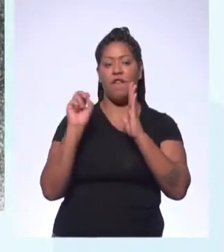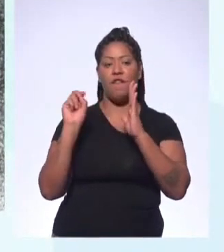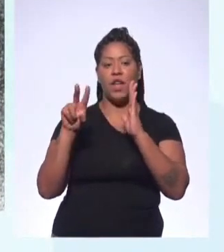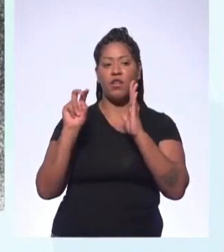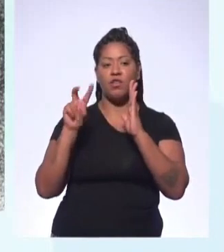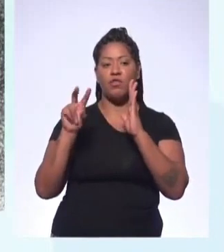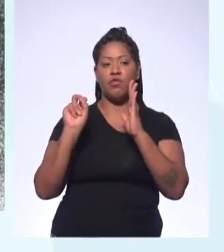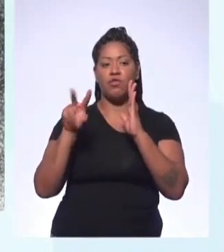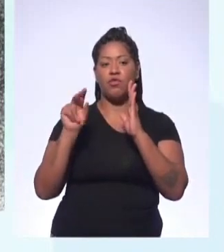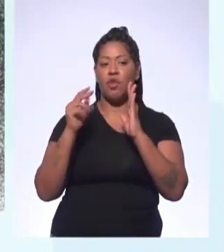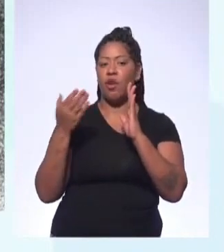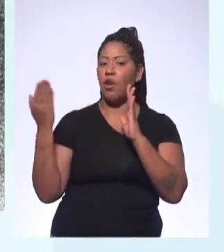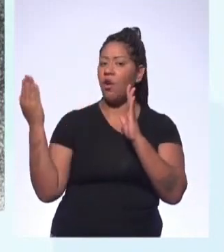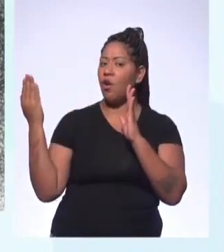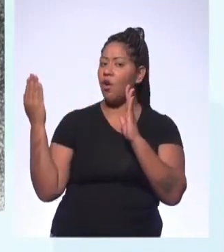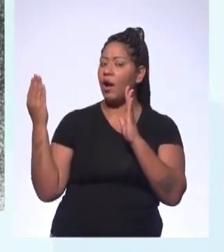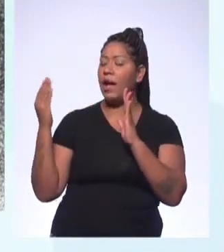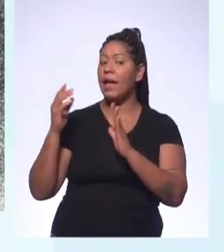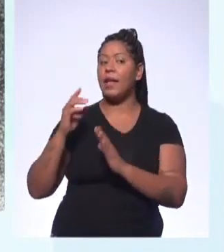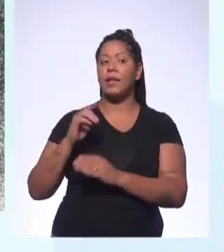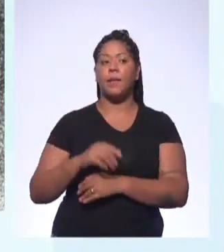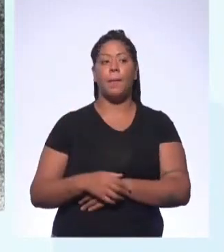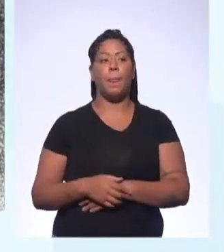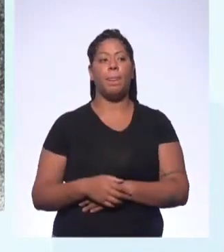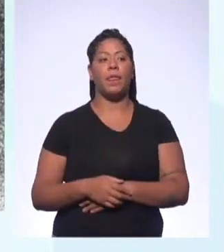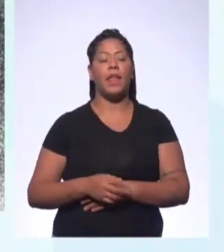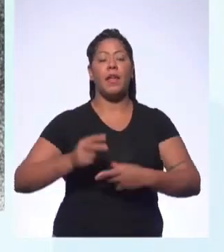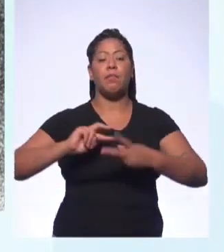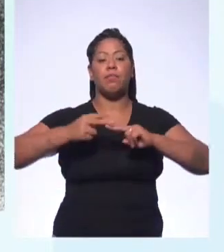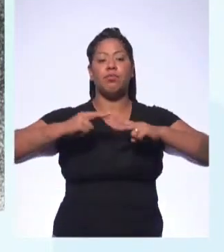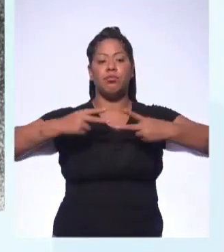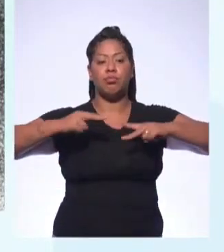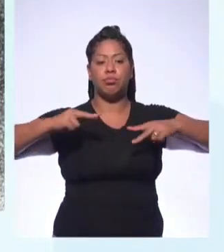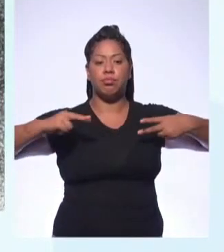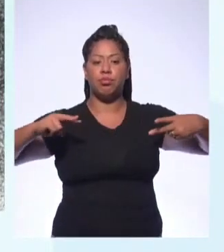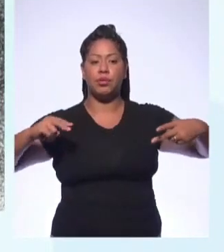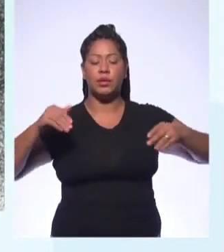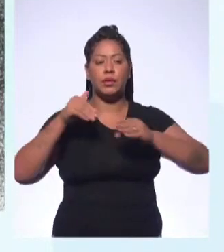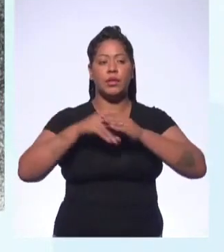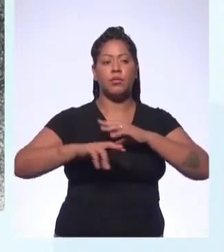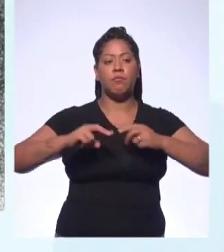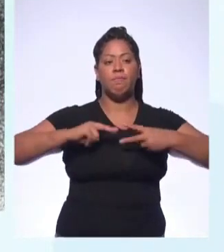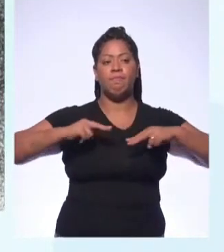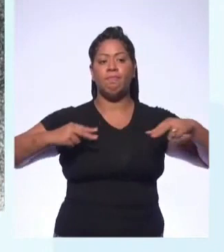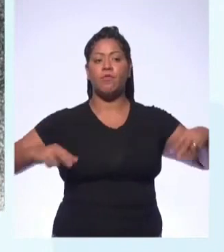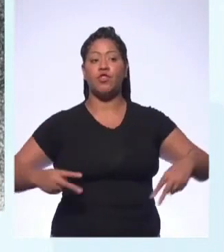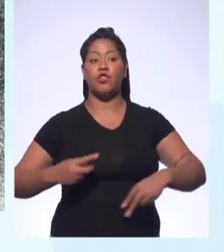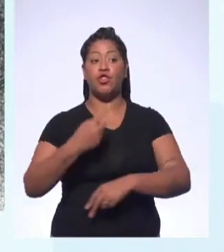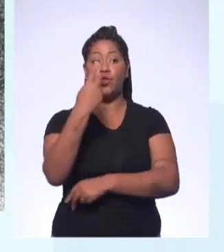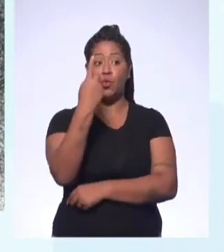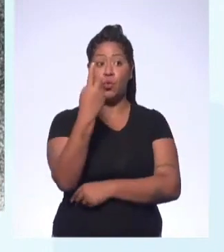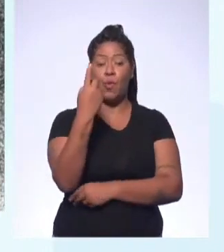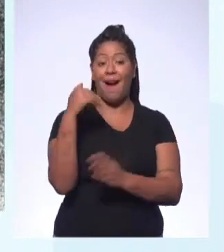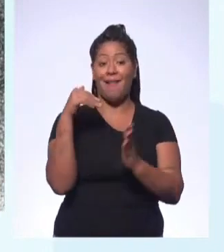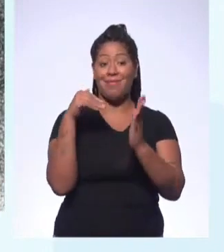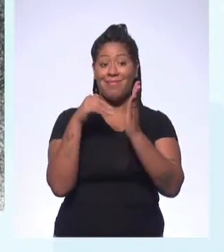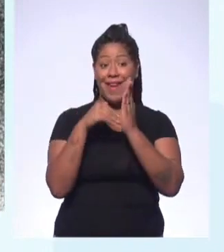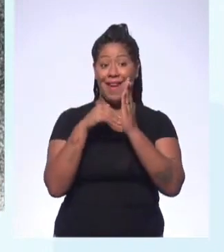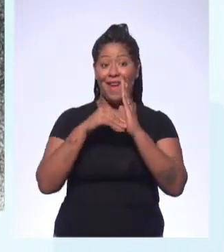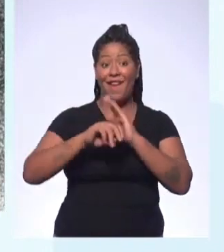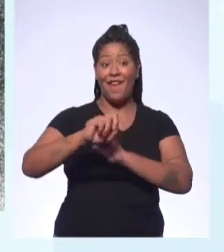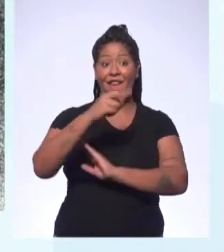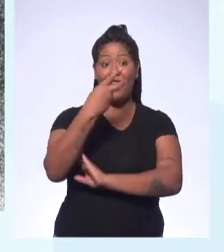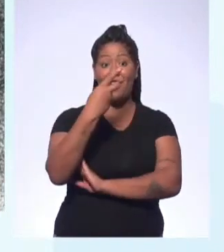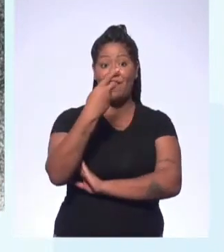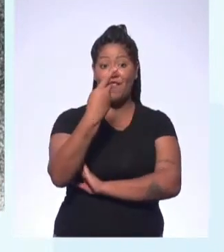Esse aí já é um vírus de DNA, você viu que o primeiro era de RNA. Então, ó, de 1 a 20 meses em média. De